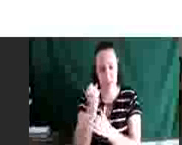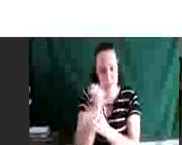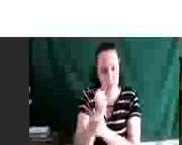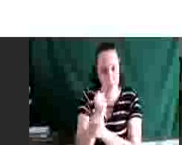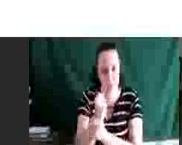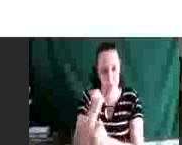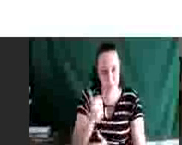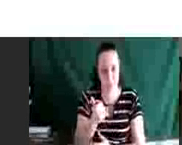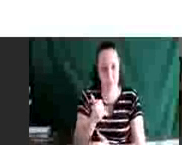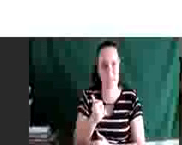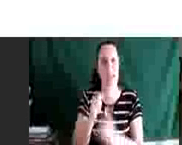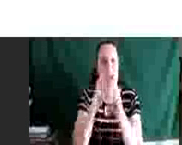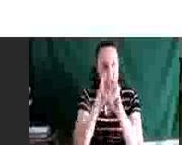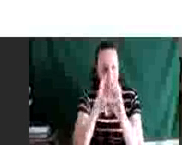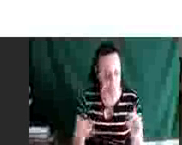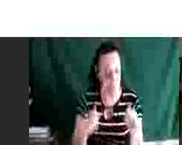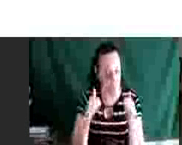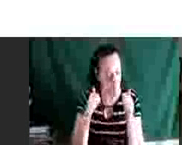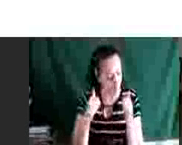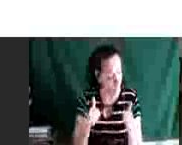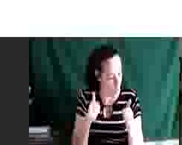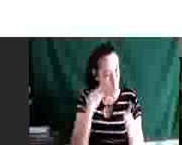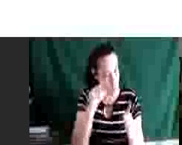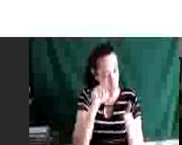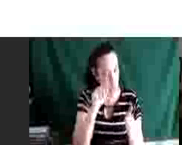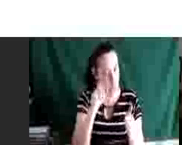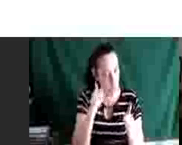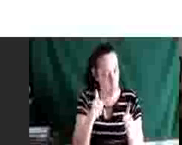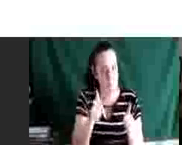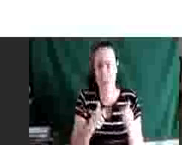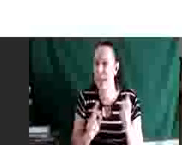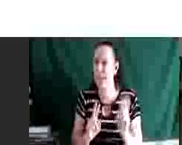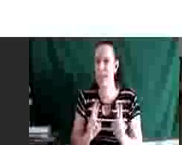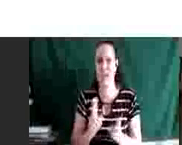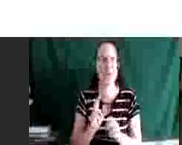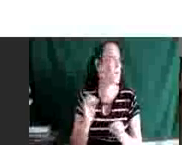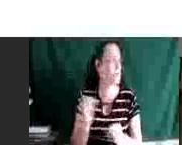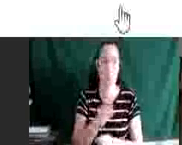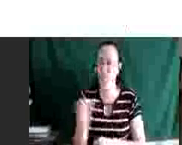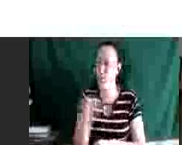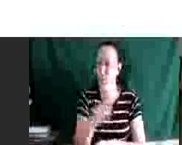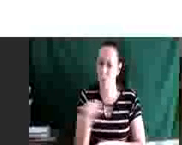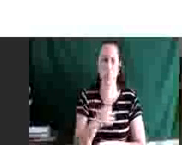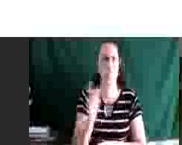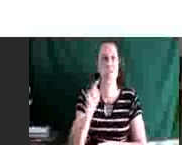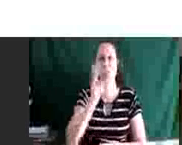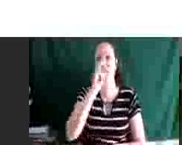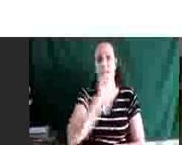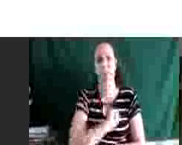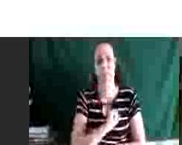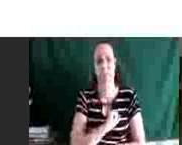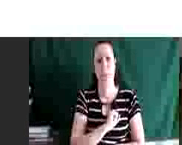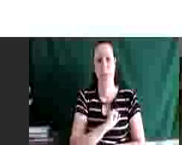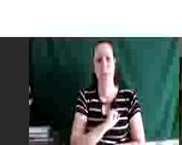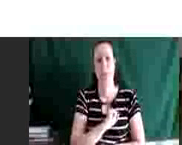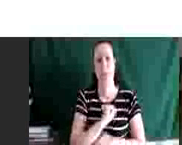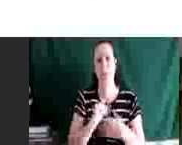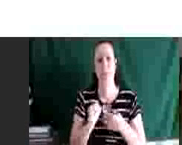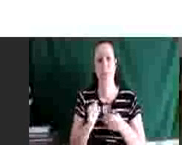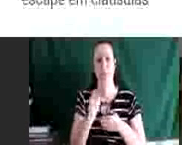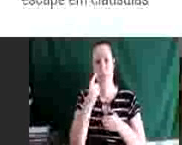de usuários que tenham mais acesso ao sistema, fazer a manutenção do acesso, né, não deixar rastro no sistema, apagar